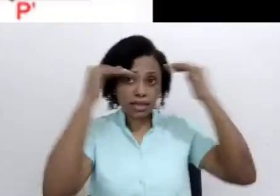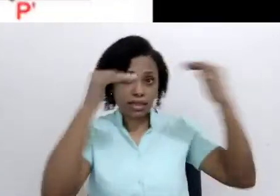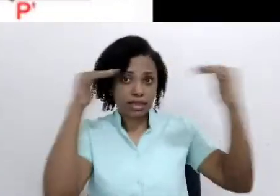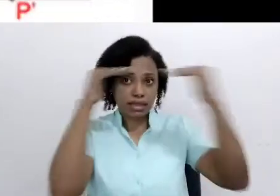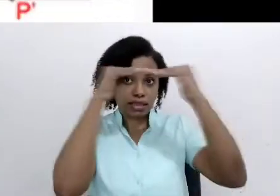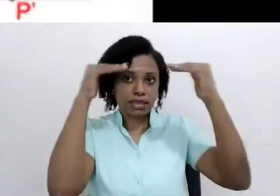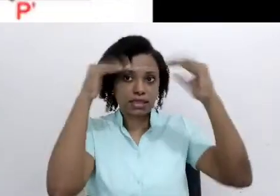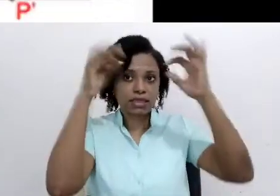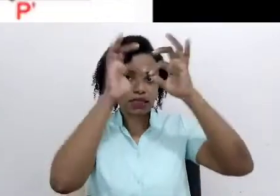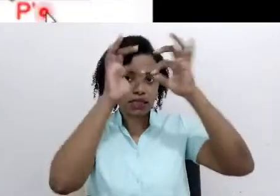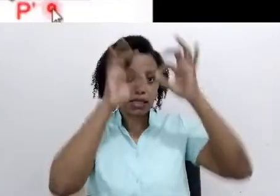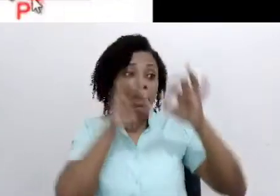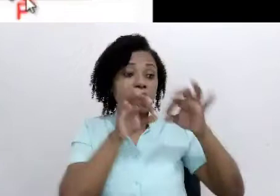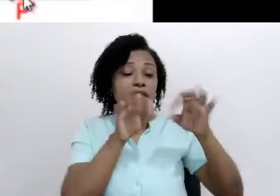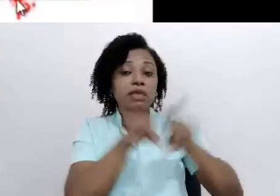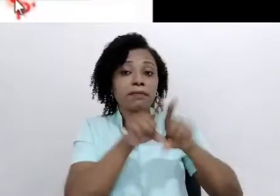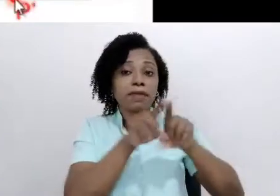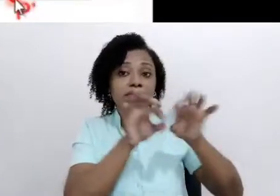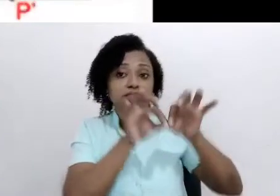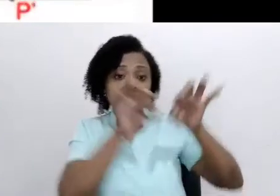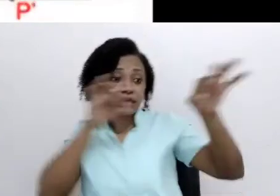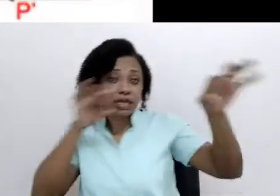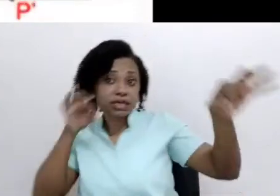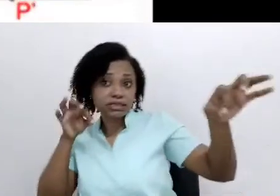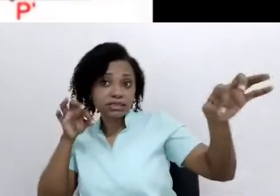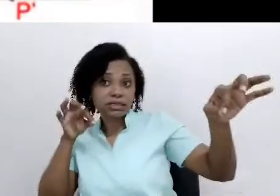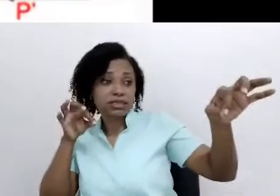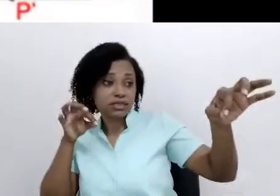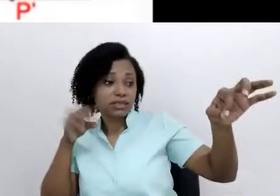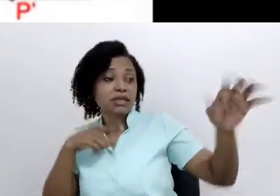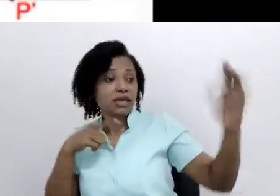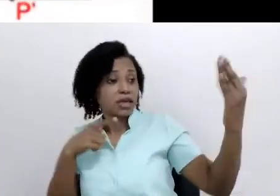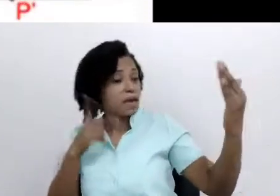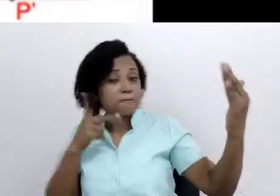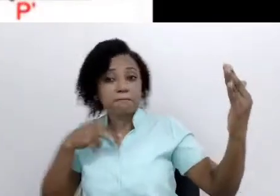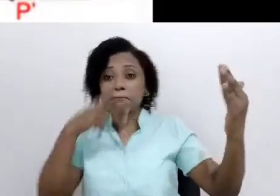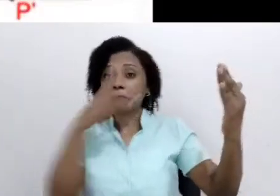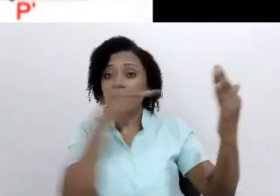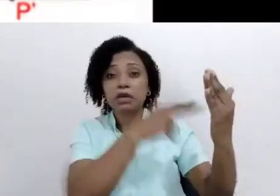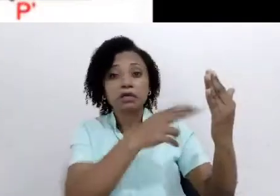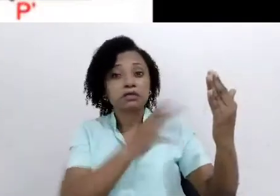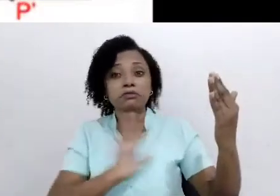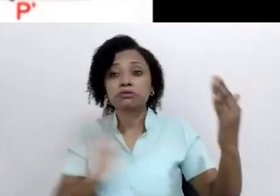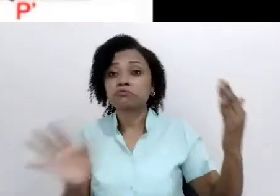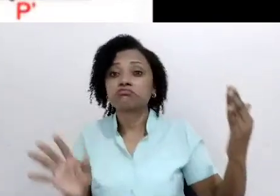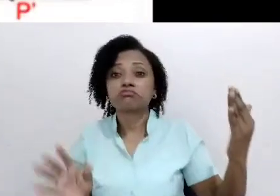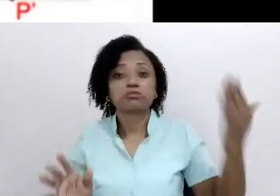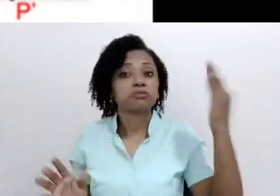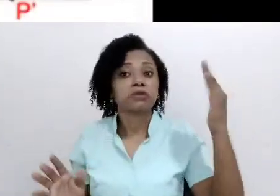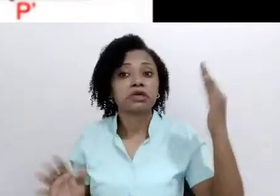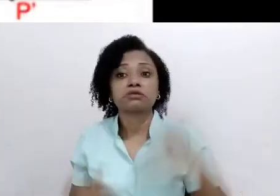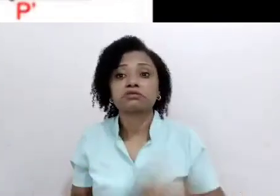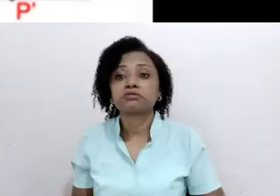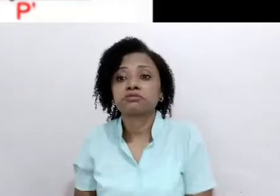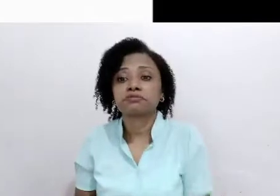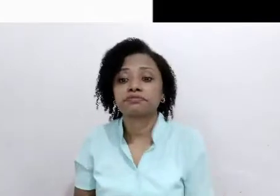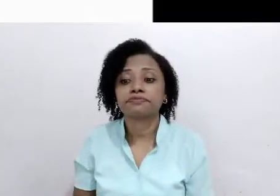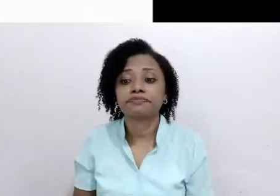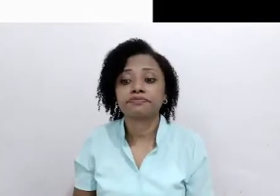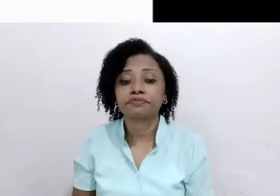do objeto e que a distância da imagem até o espelho é a mesma do objeto até o